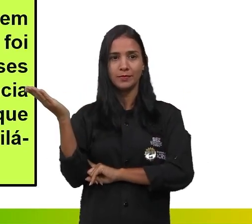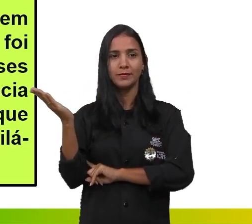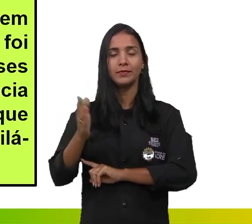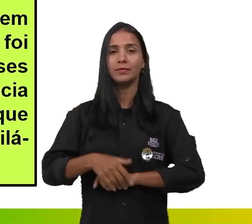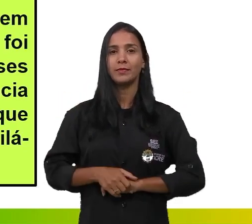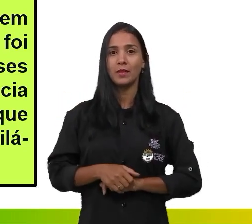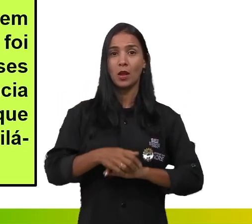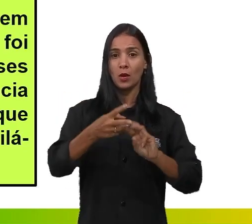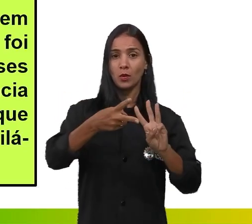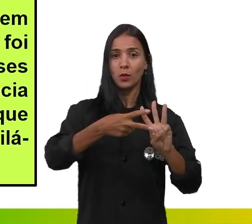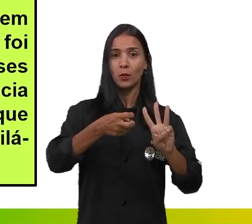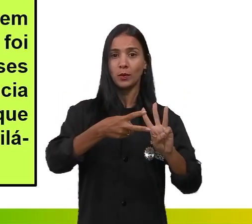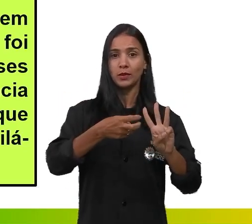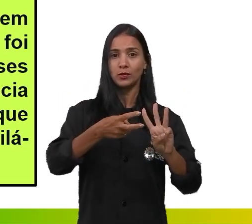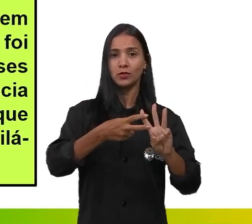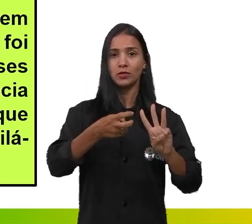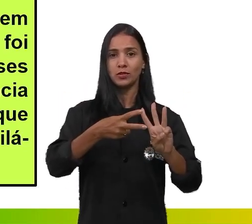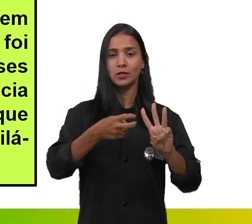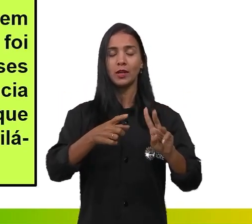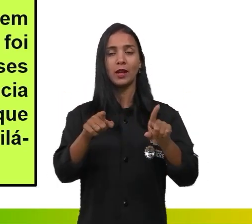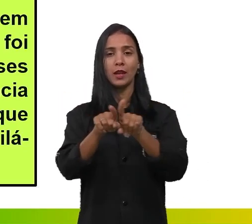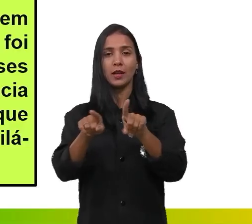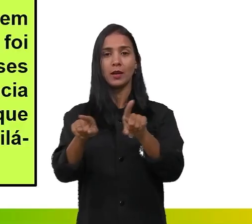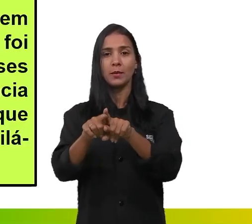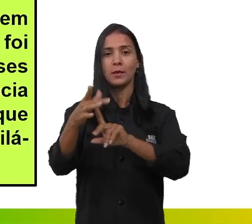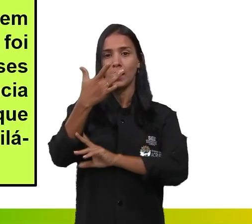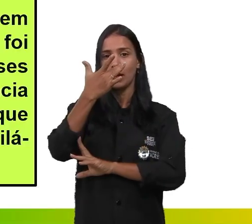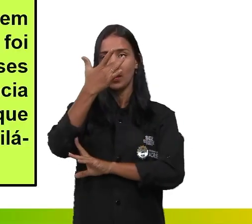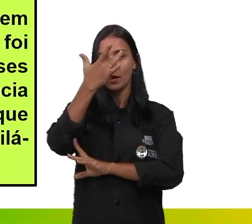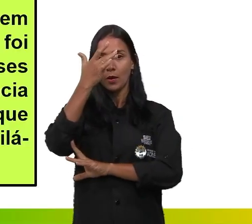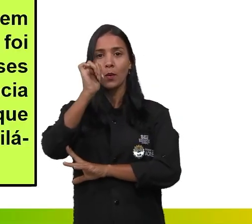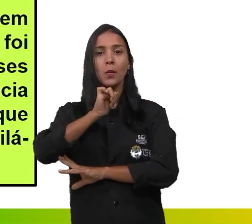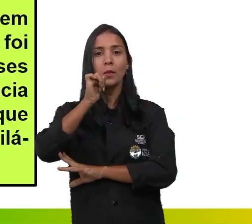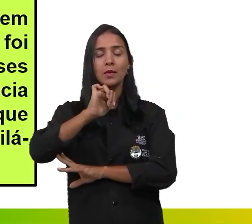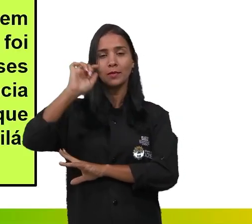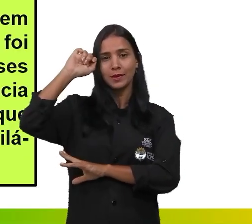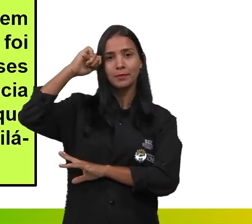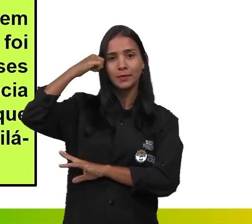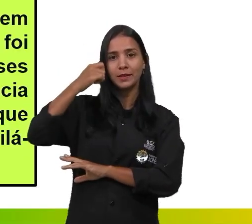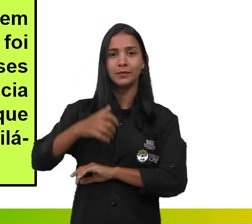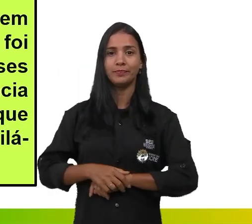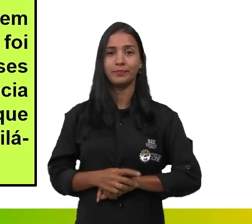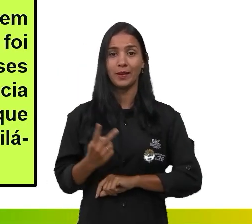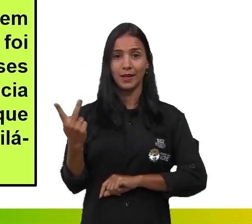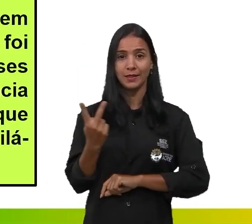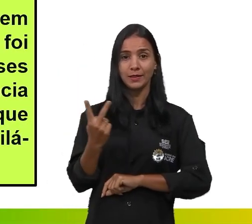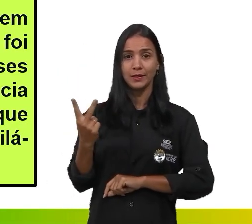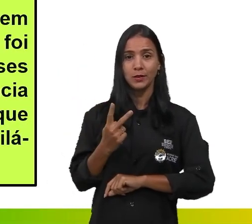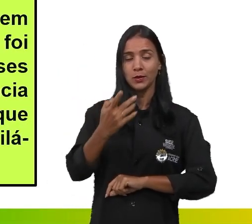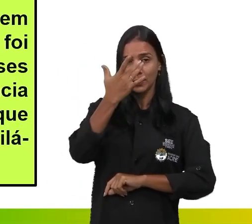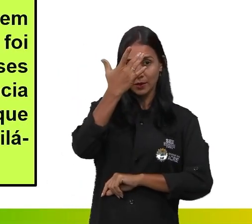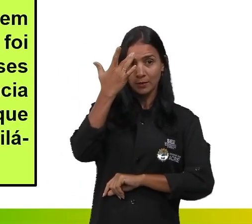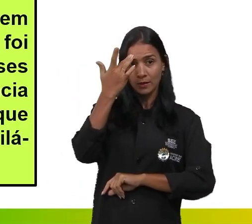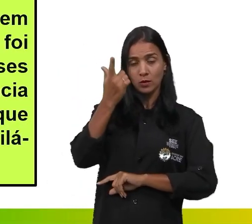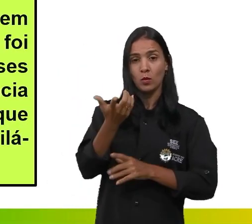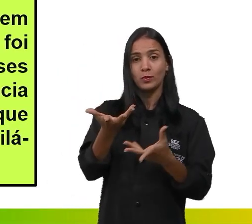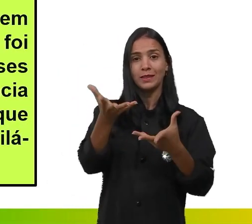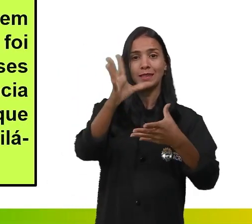uma negra. Esses dois povos compõem, fazem parte da composição